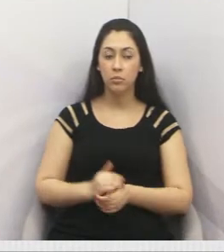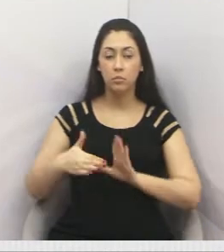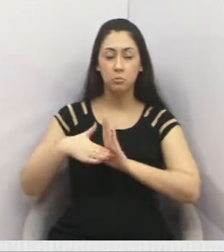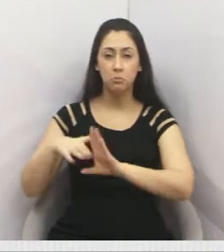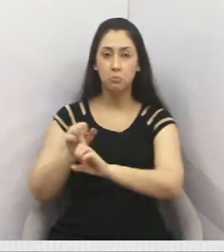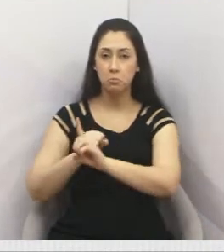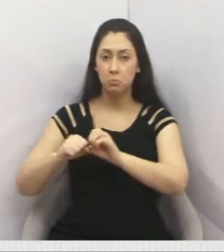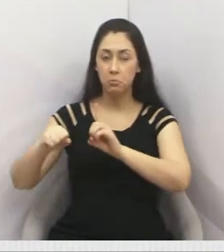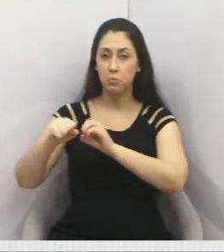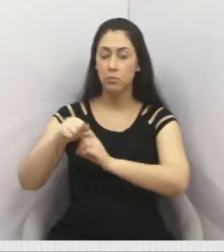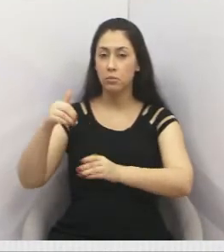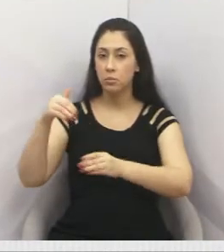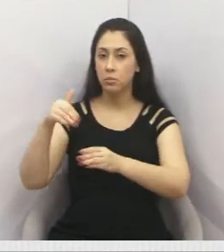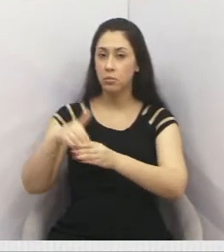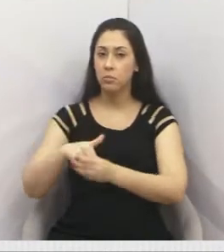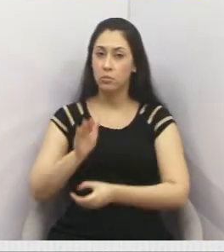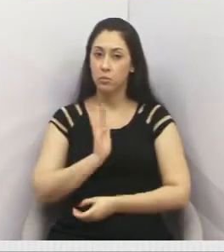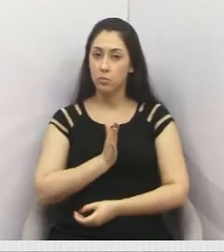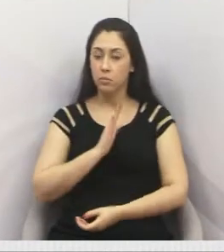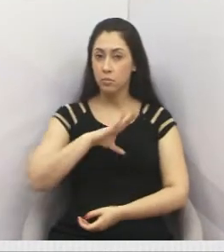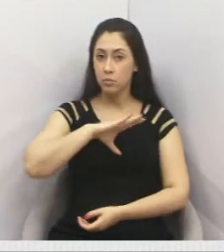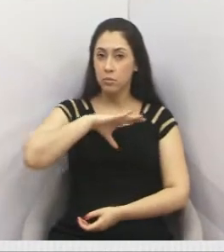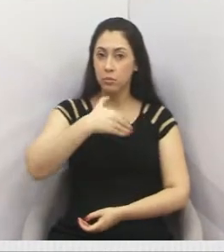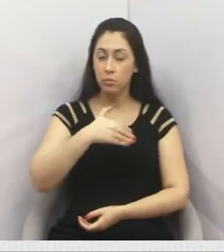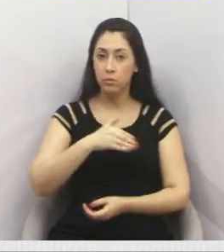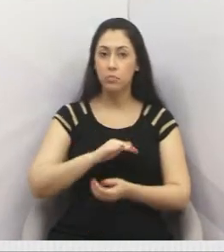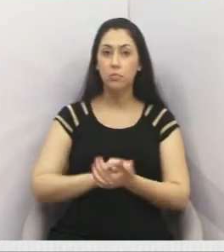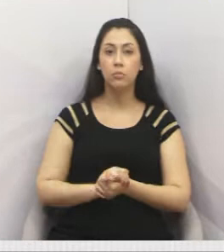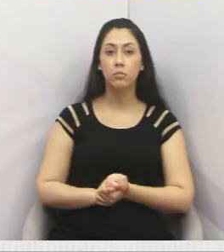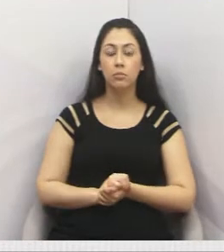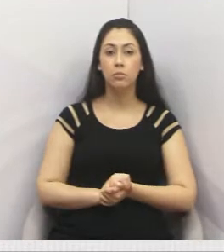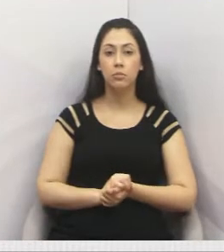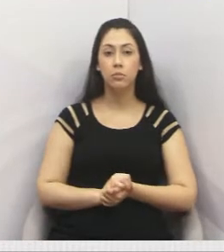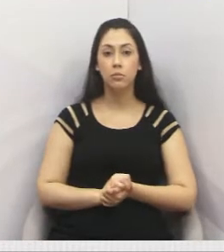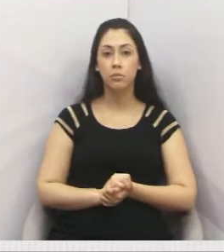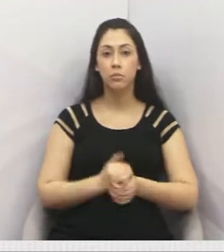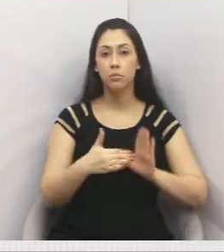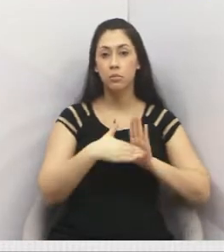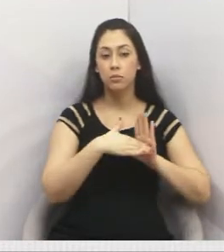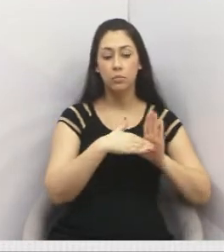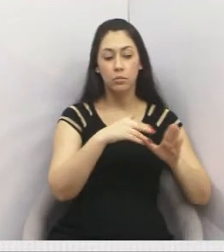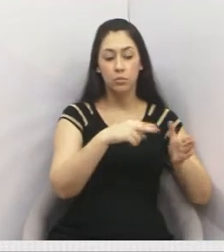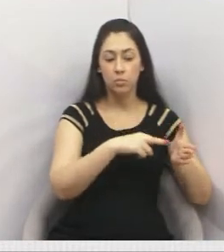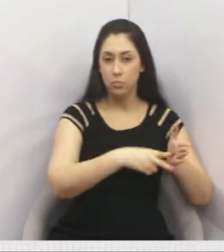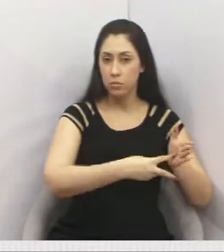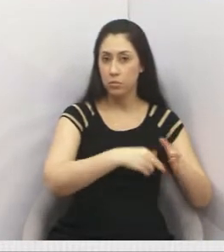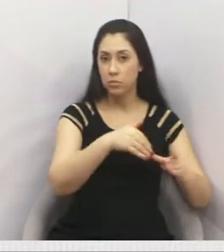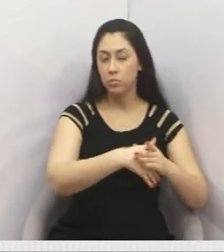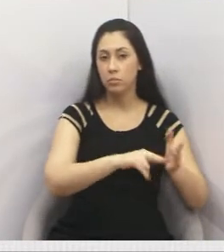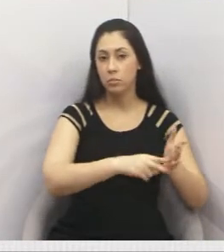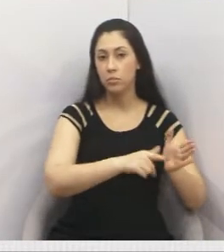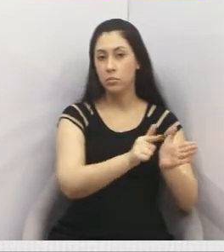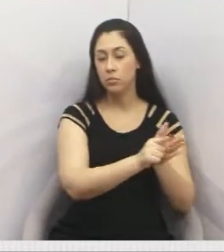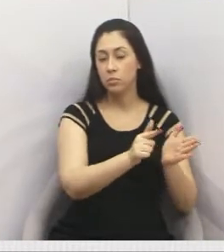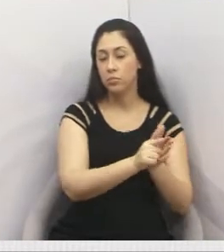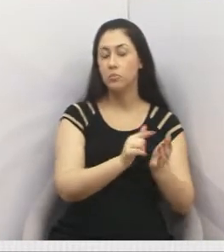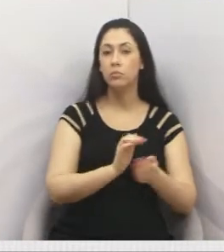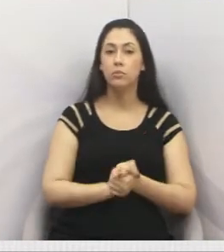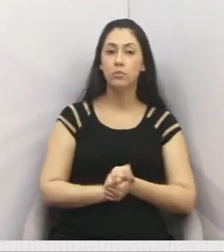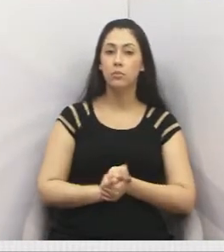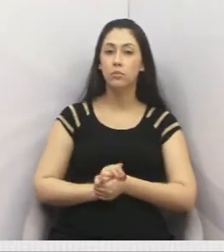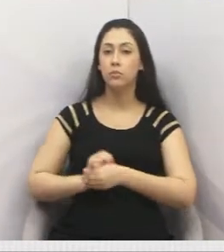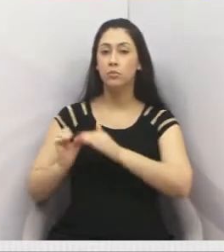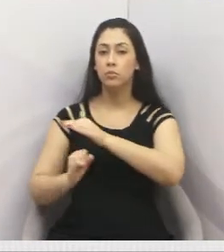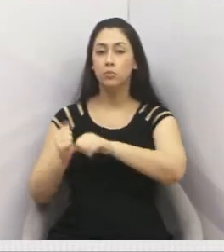Movimentos populares Quilombo Coração Valente, entidades de classe sindical, Sindicato dos Papeleiros de Jacareí, empresa ou entidades